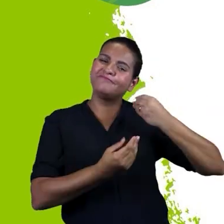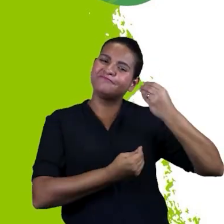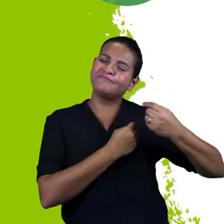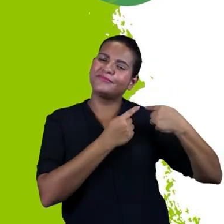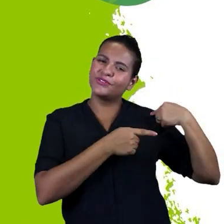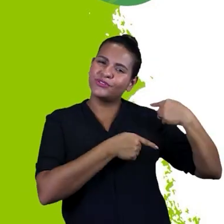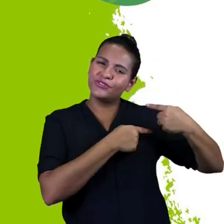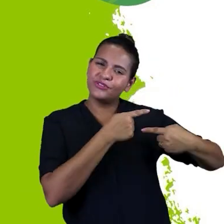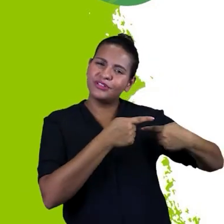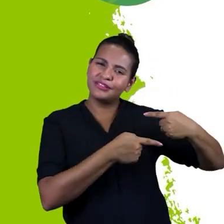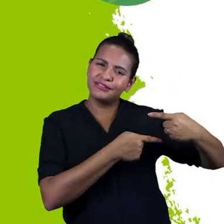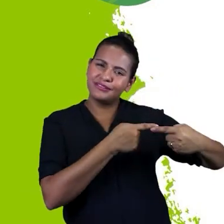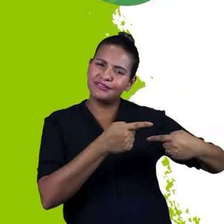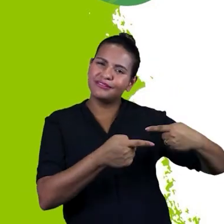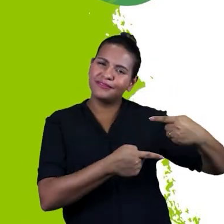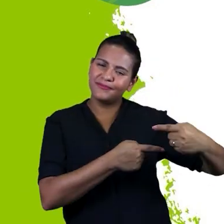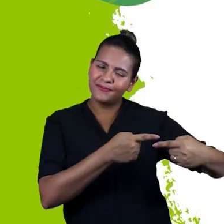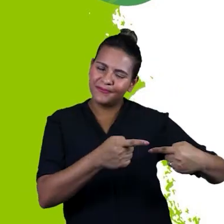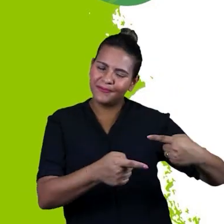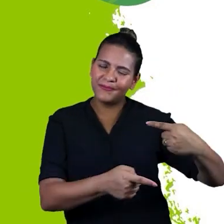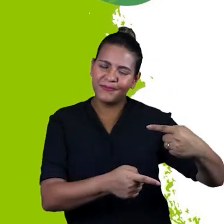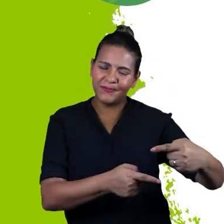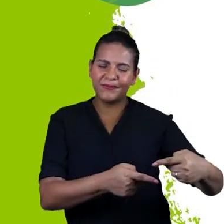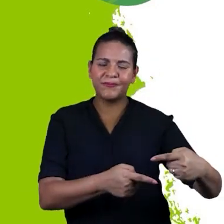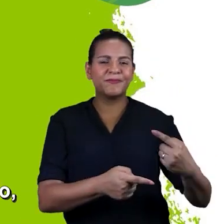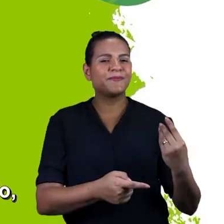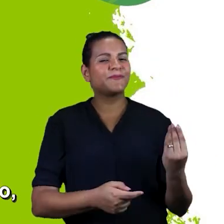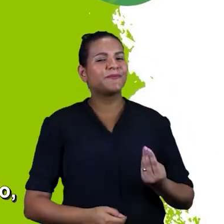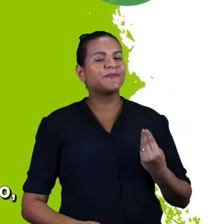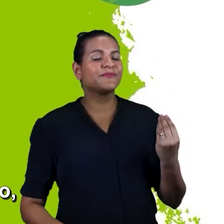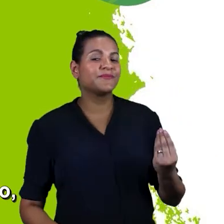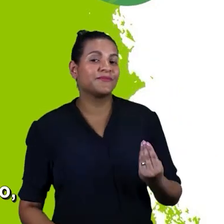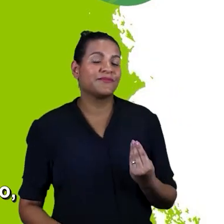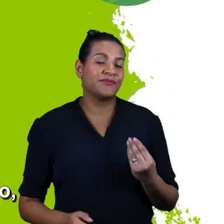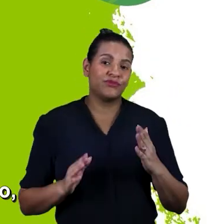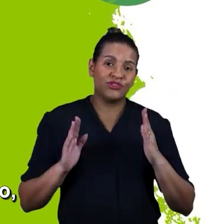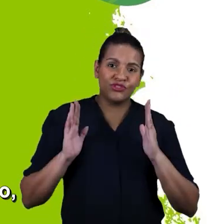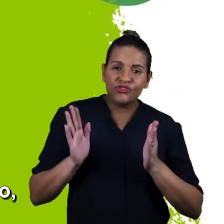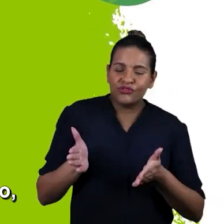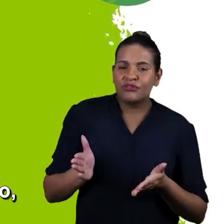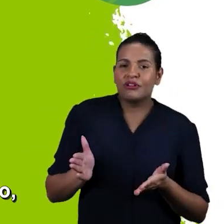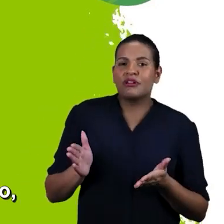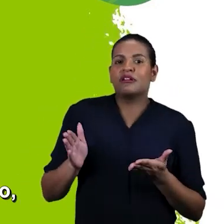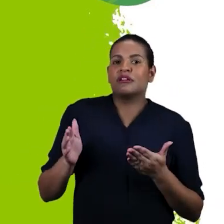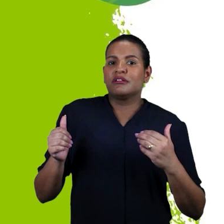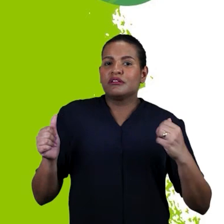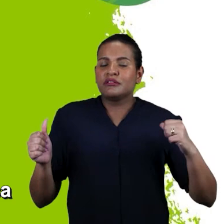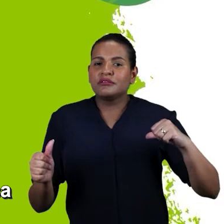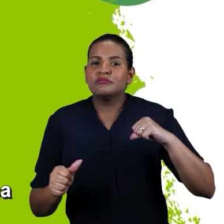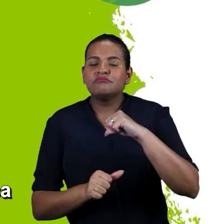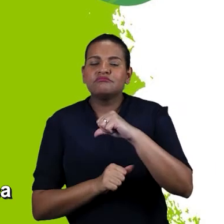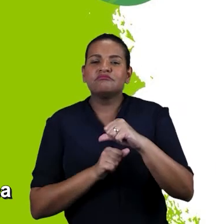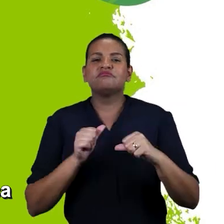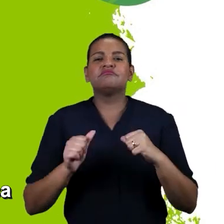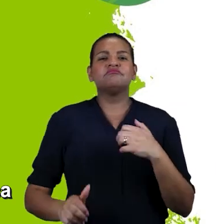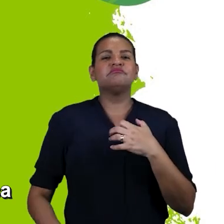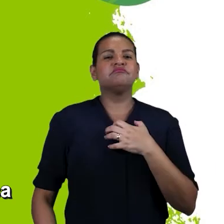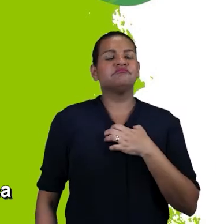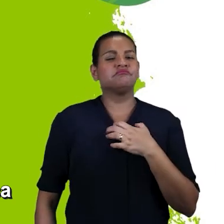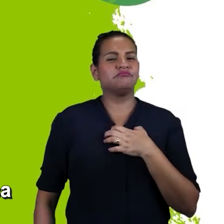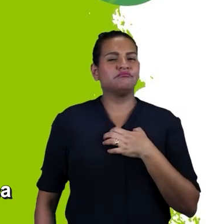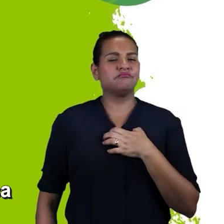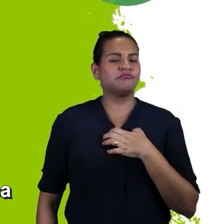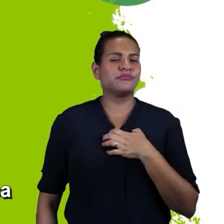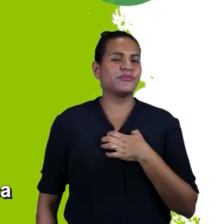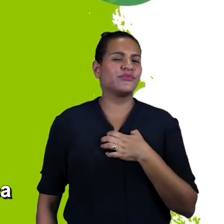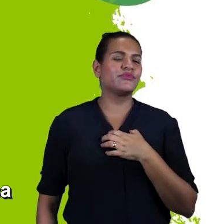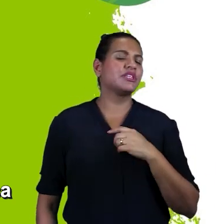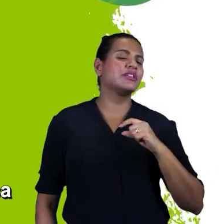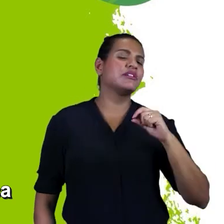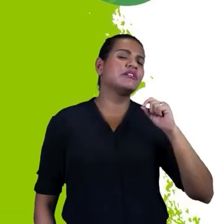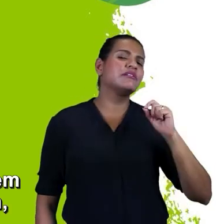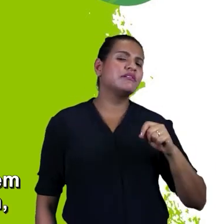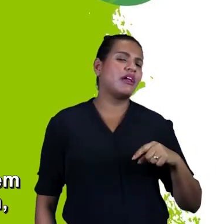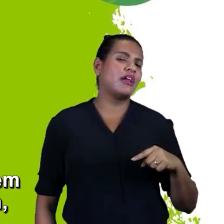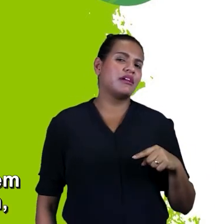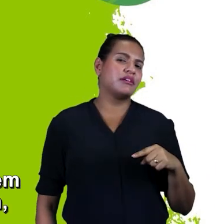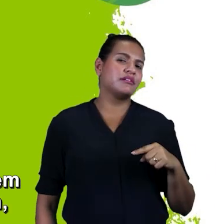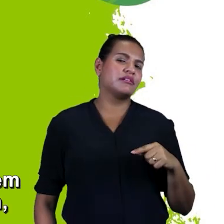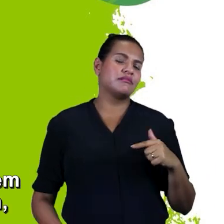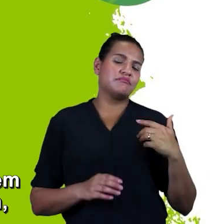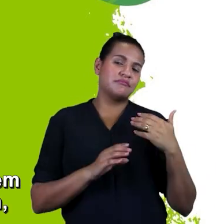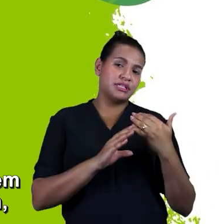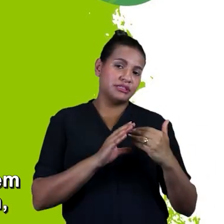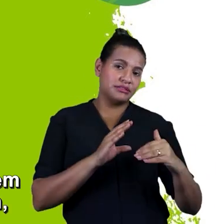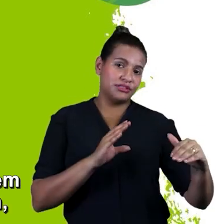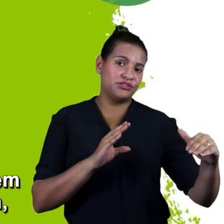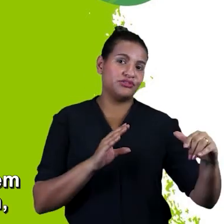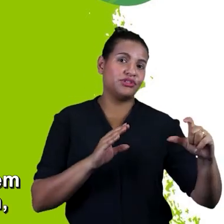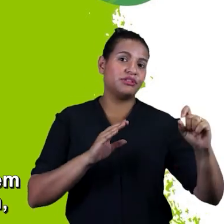fez pensar, né, nessa relação geracional, que nem a Juliane estava falando, e de como mudou essa dinâmica